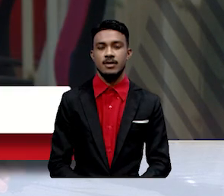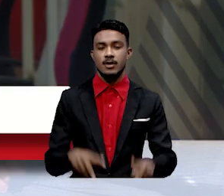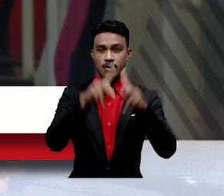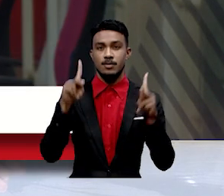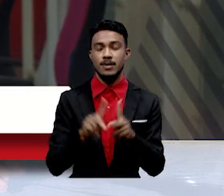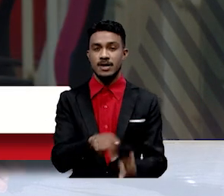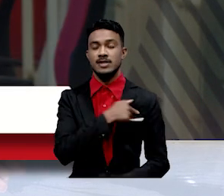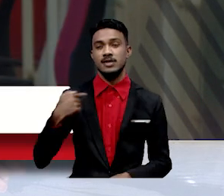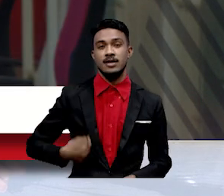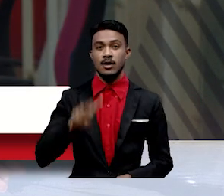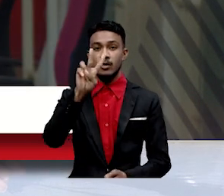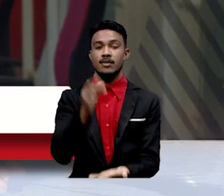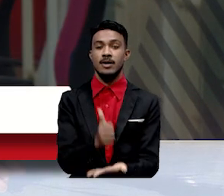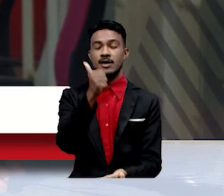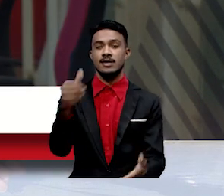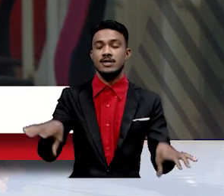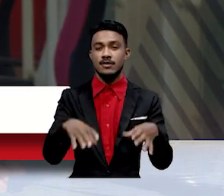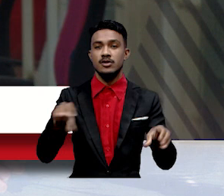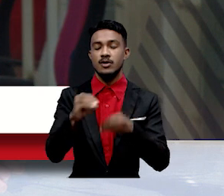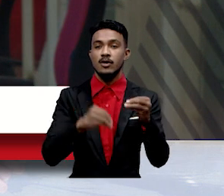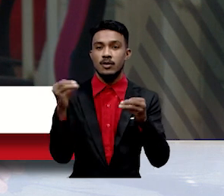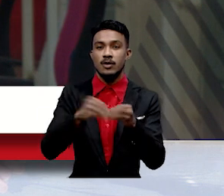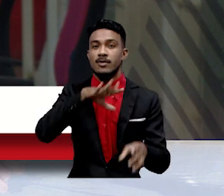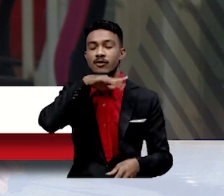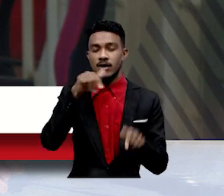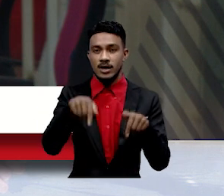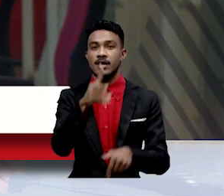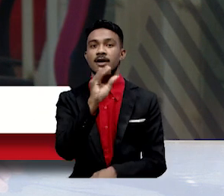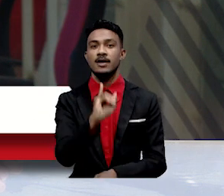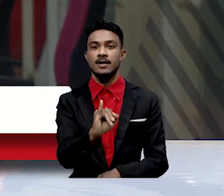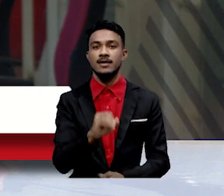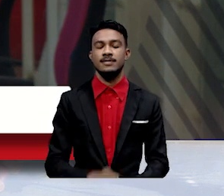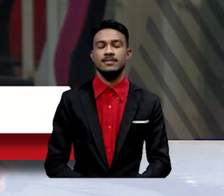companhia chinesa Rua Manam Tender a tua gestão do lixo e a capital dele.